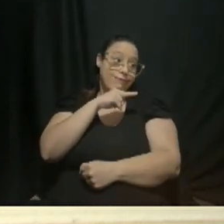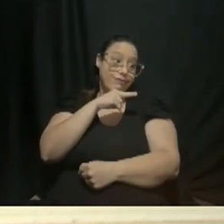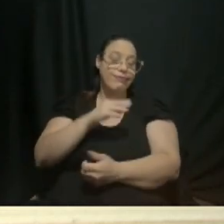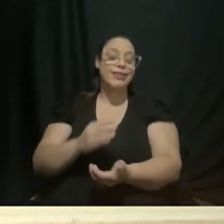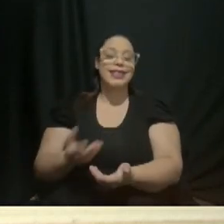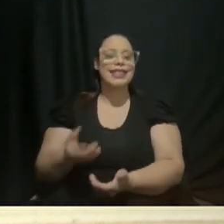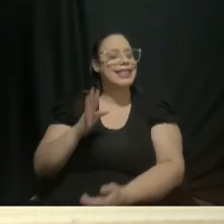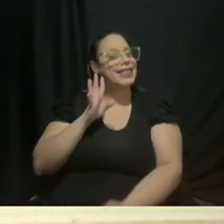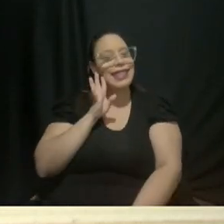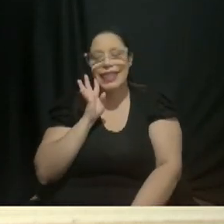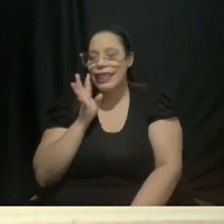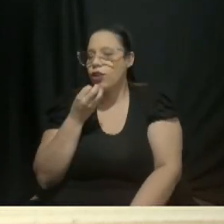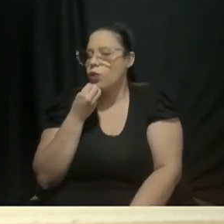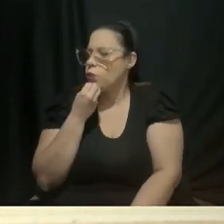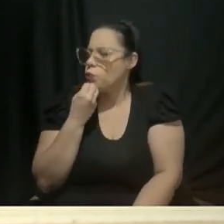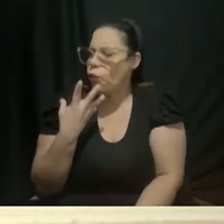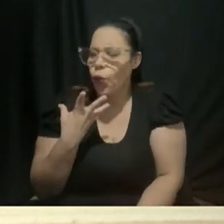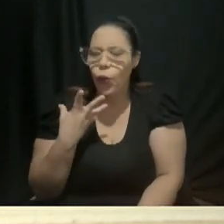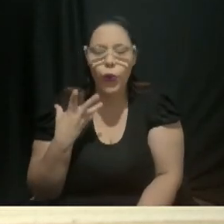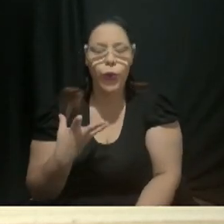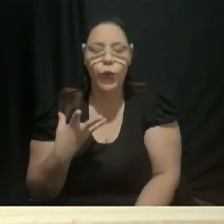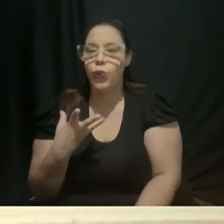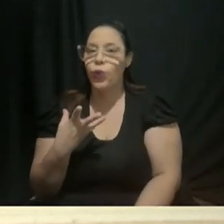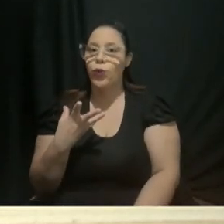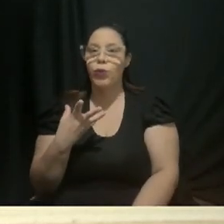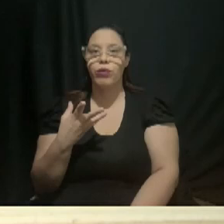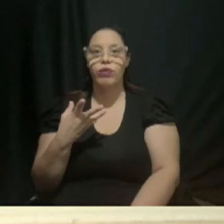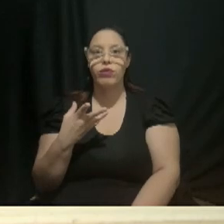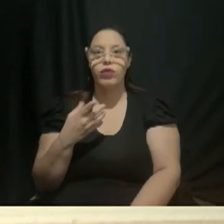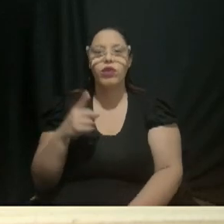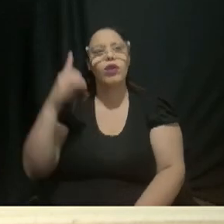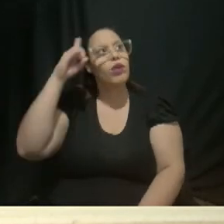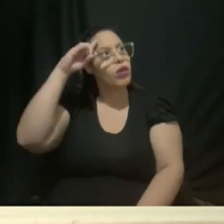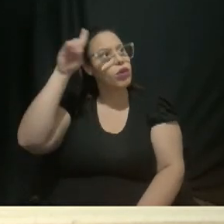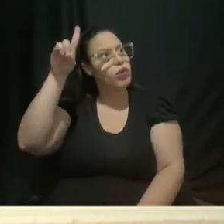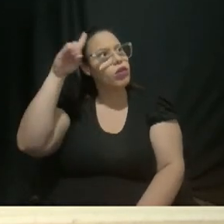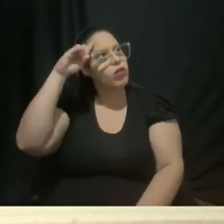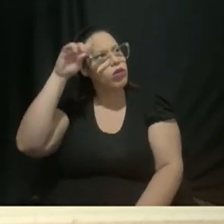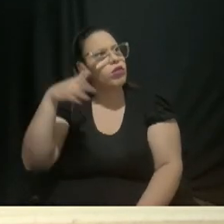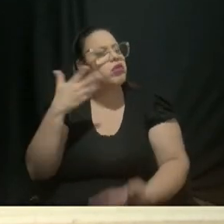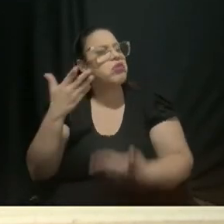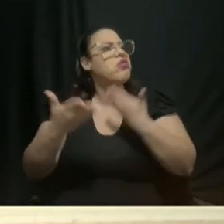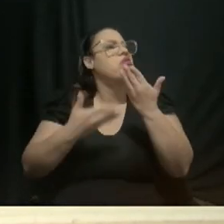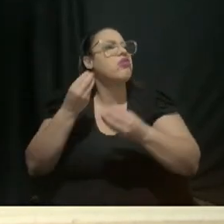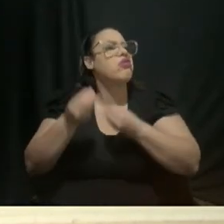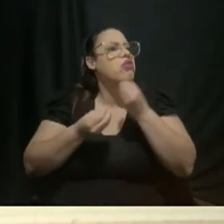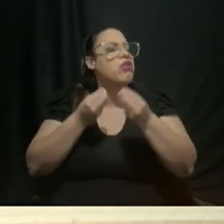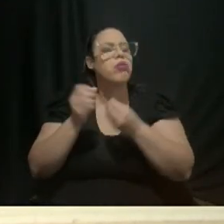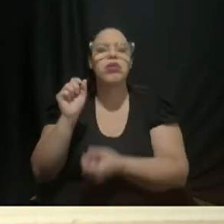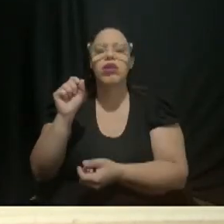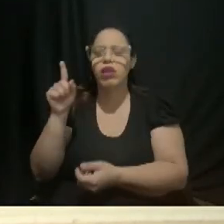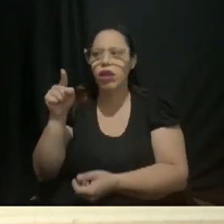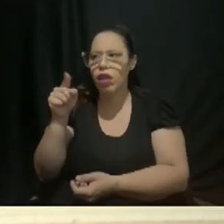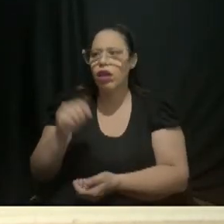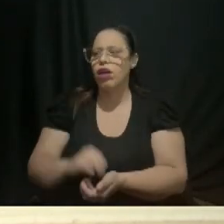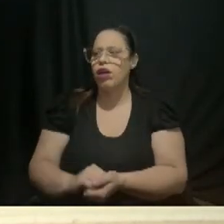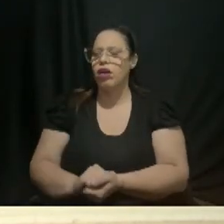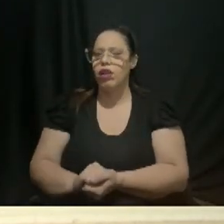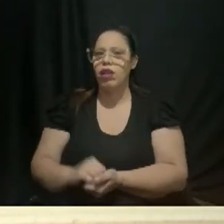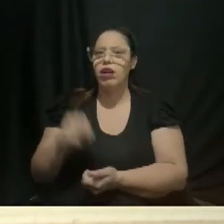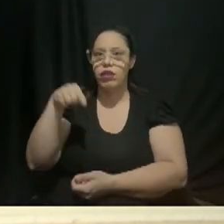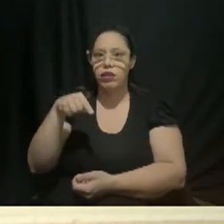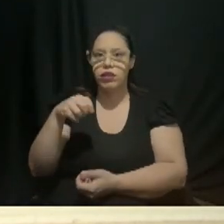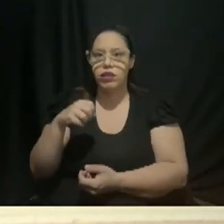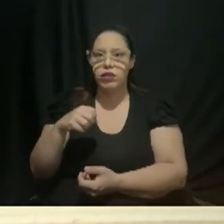bom demais. Agora, o dia a dia seu aqui, como que é? Olha, é bem assim, aqui a gente já trabalha numa equipe,